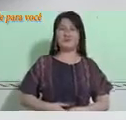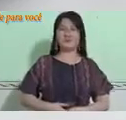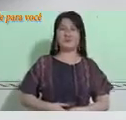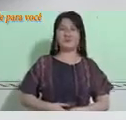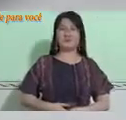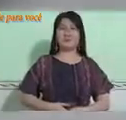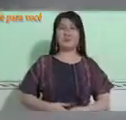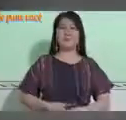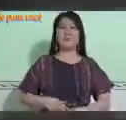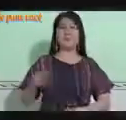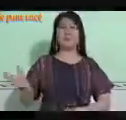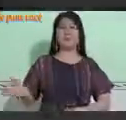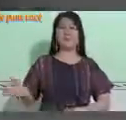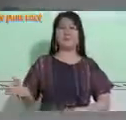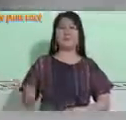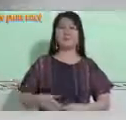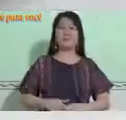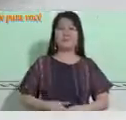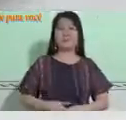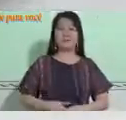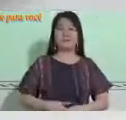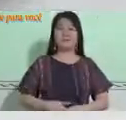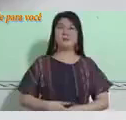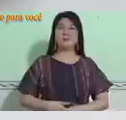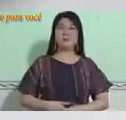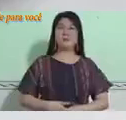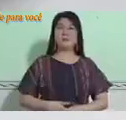para avaliação do sintomas